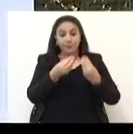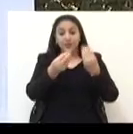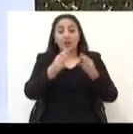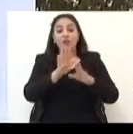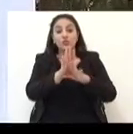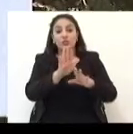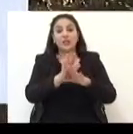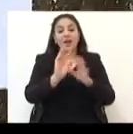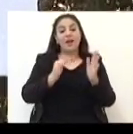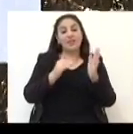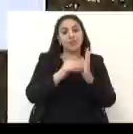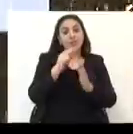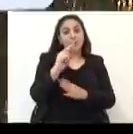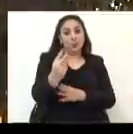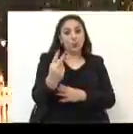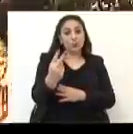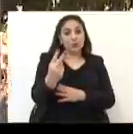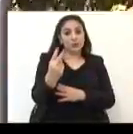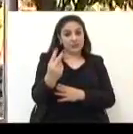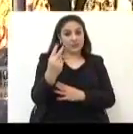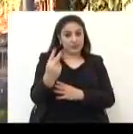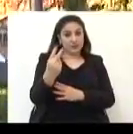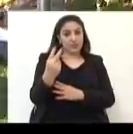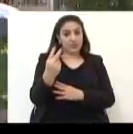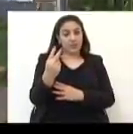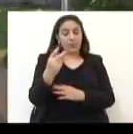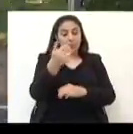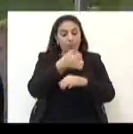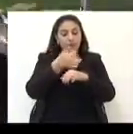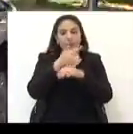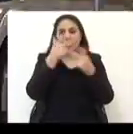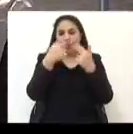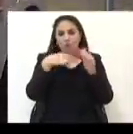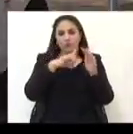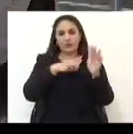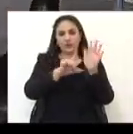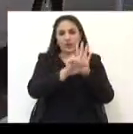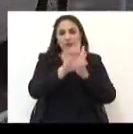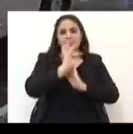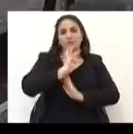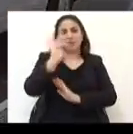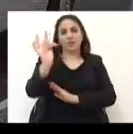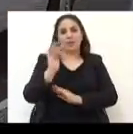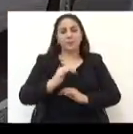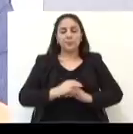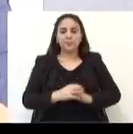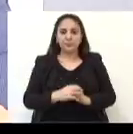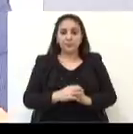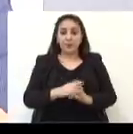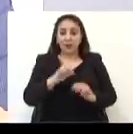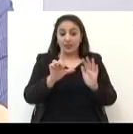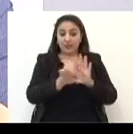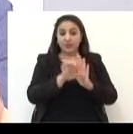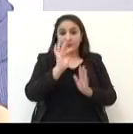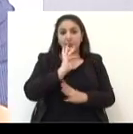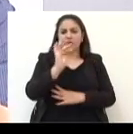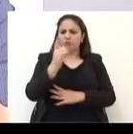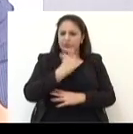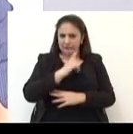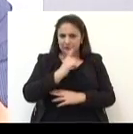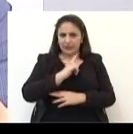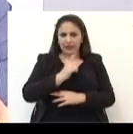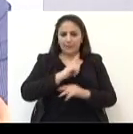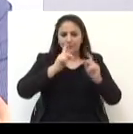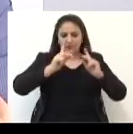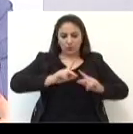colaboração para até 2 outros profissionais, assim como consta na legislação federal. Na lei federal existe a figura